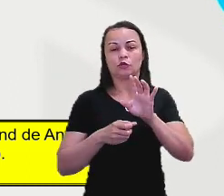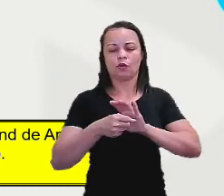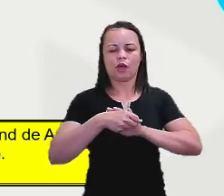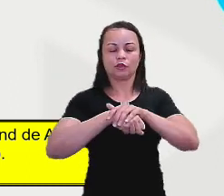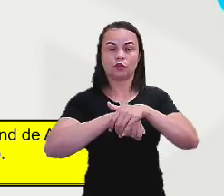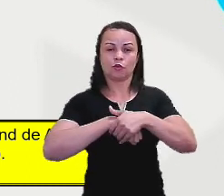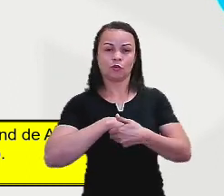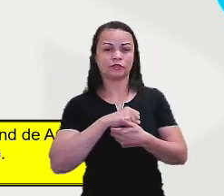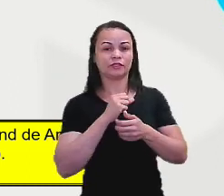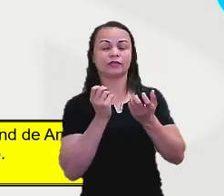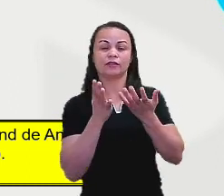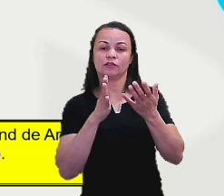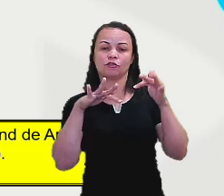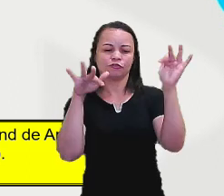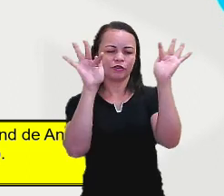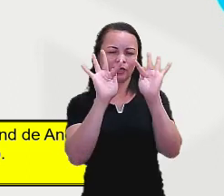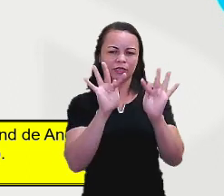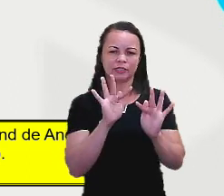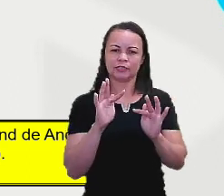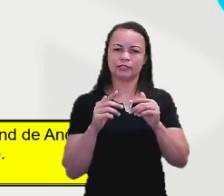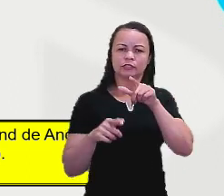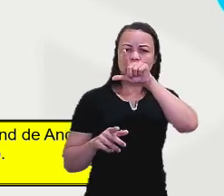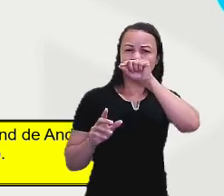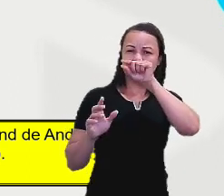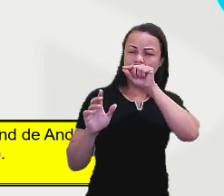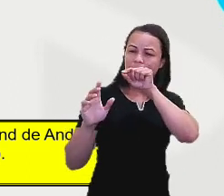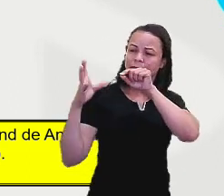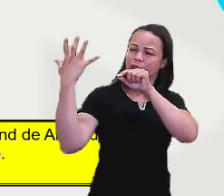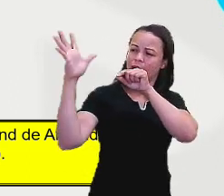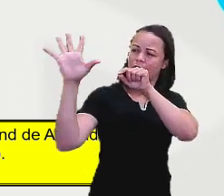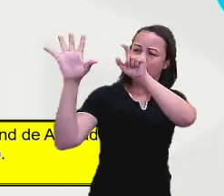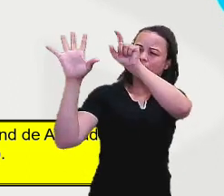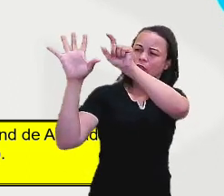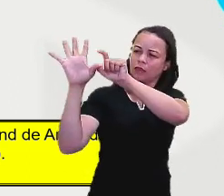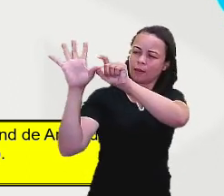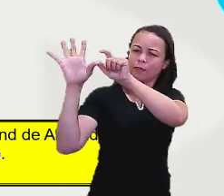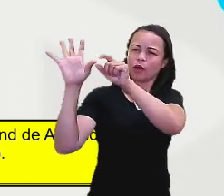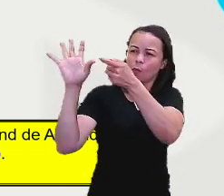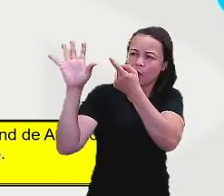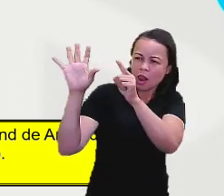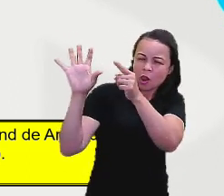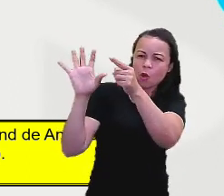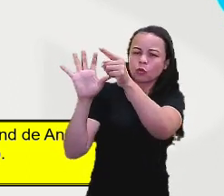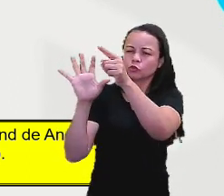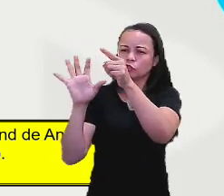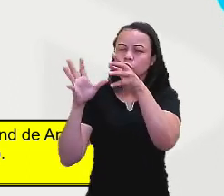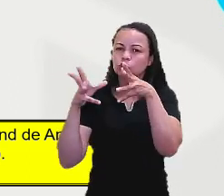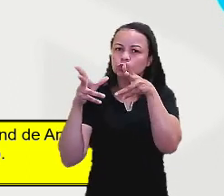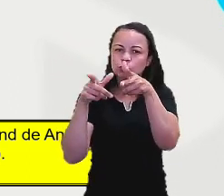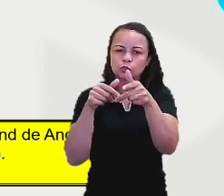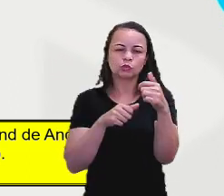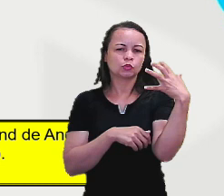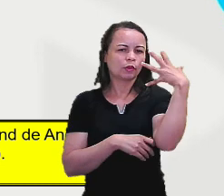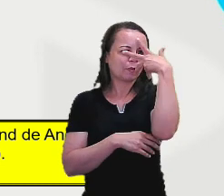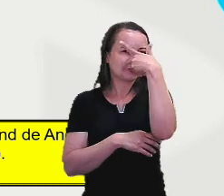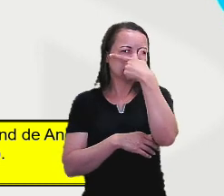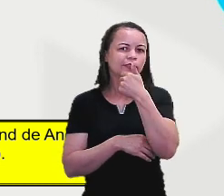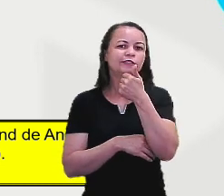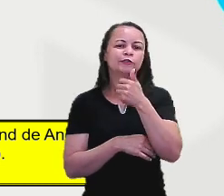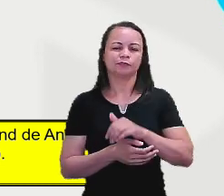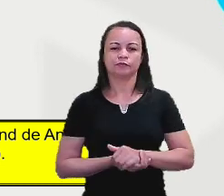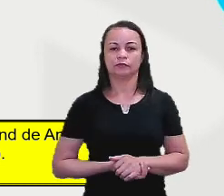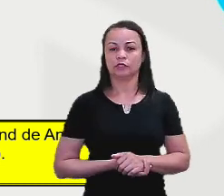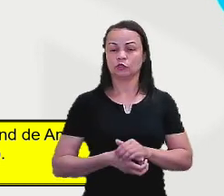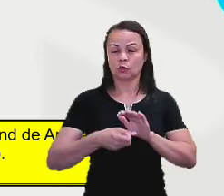um sabiá na palmeira, longe, onde é tudo belo e fantástico. Só na